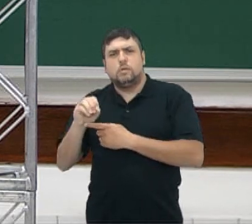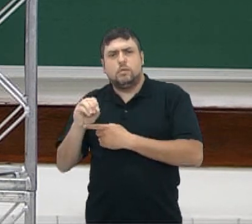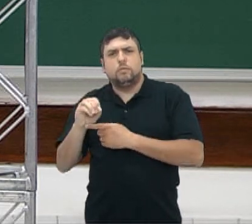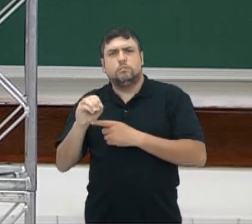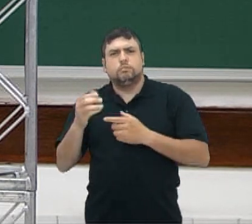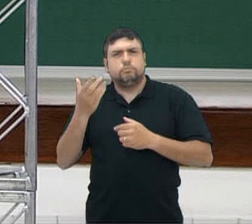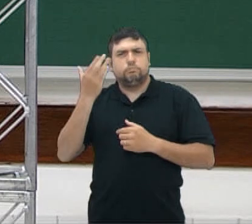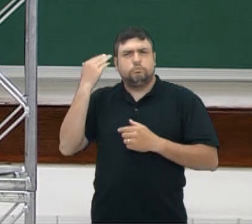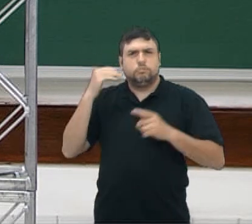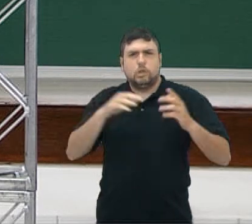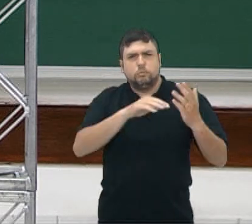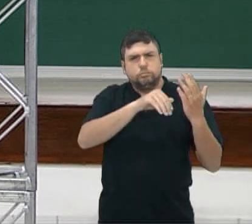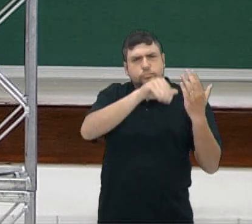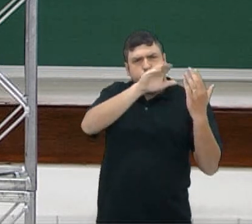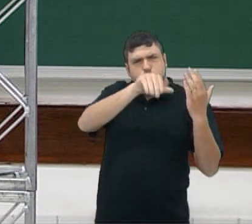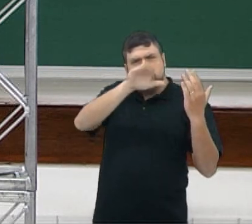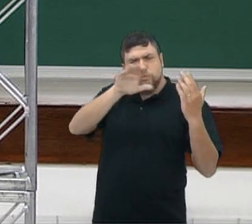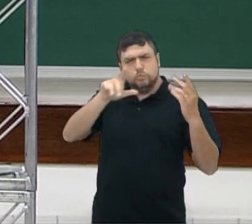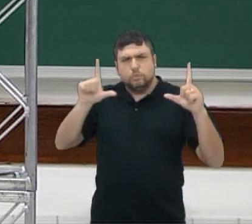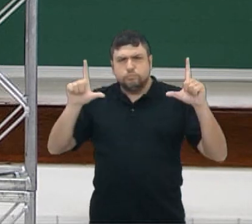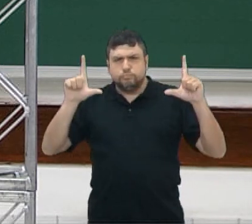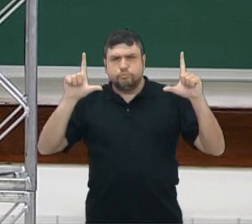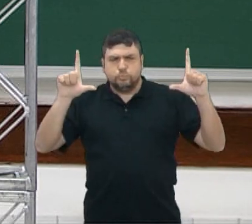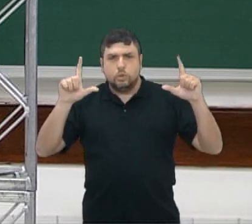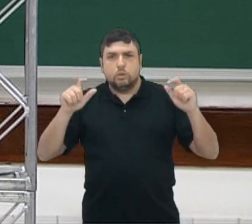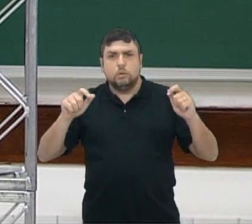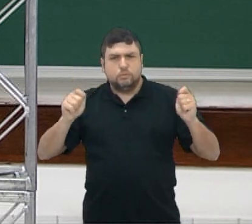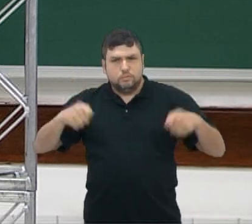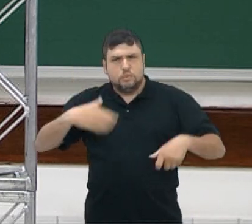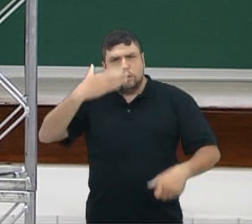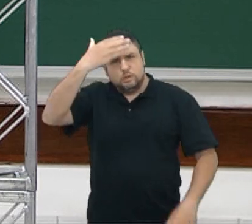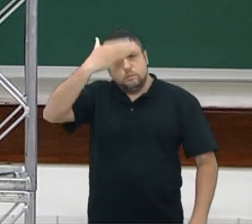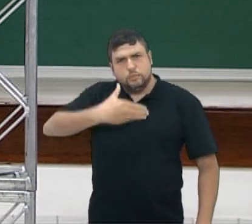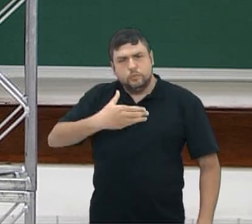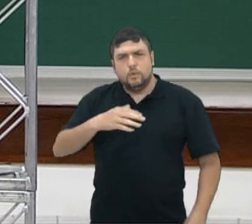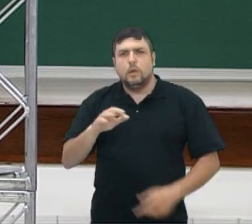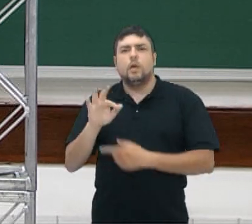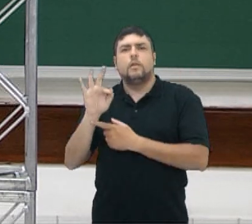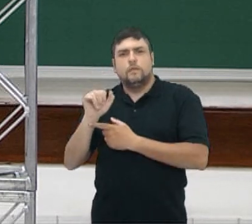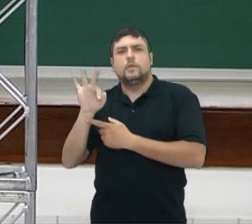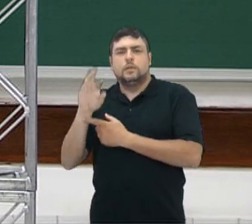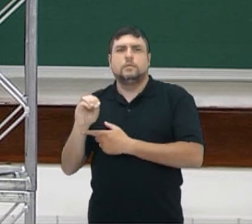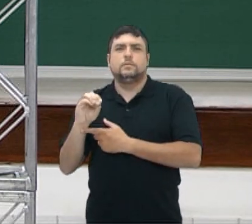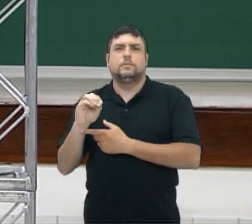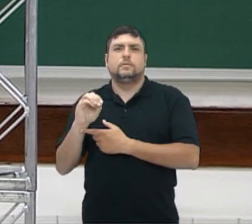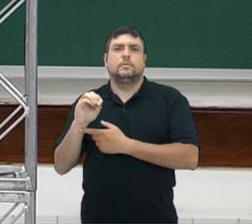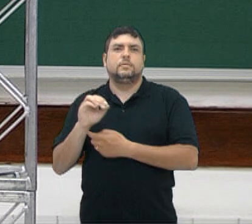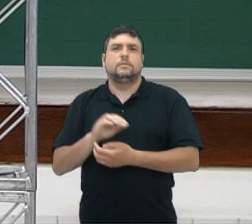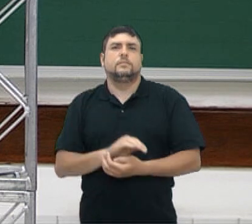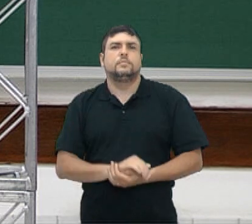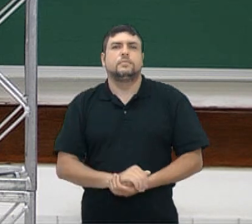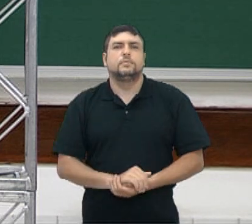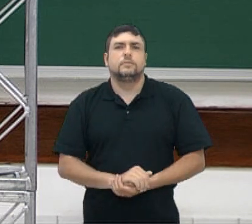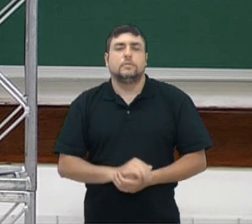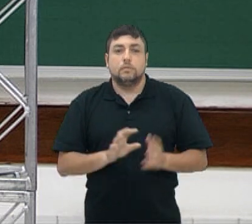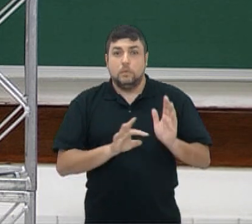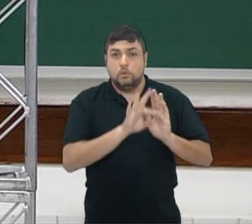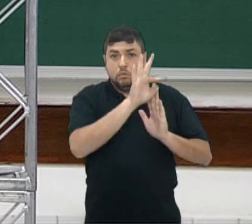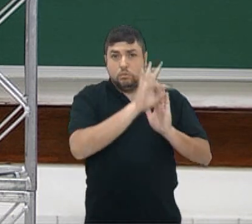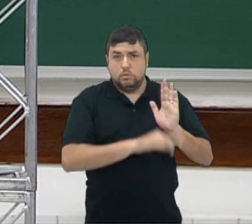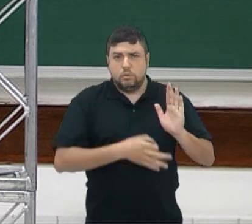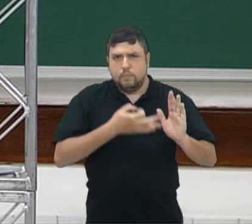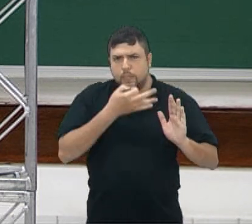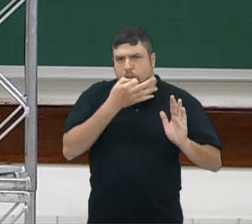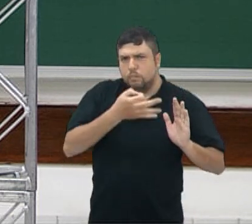quadro, né? Então, é um fato, porque ele pode ser confirmado, né? E tudo mais. Então, veja, os textos opinativos,